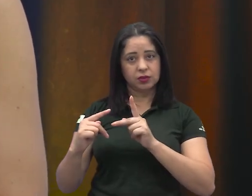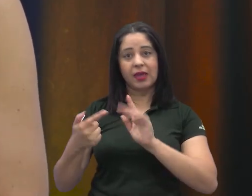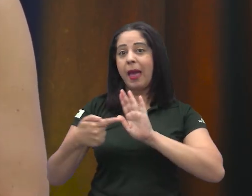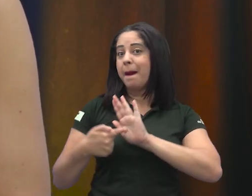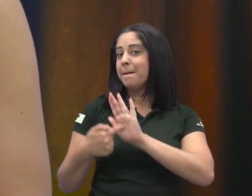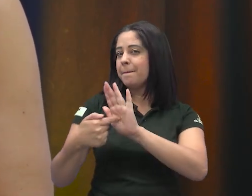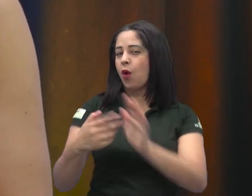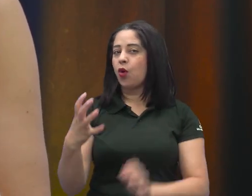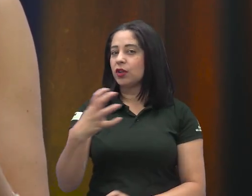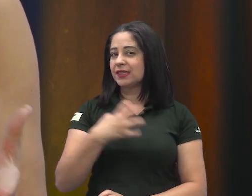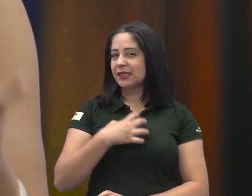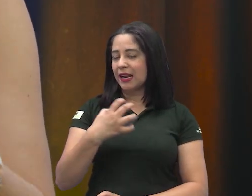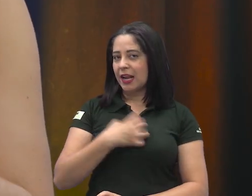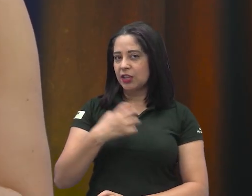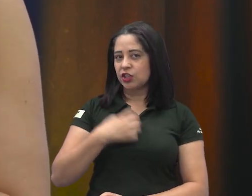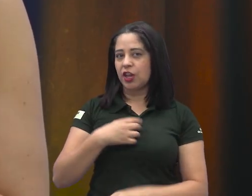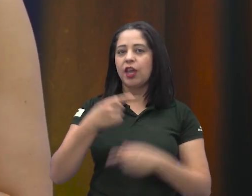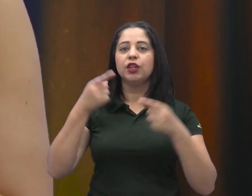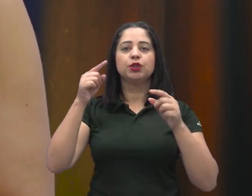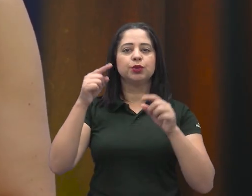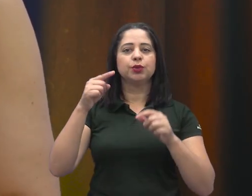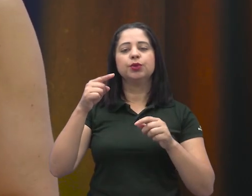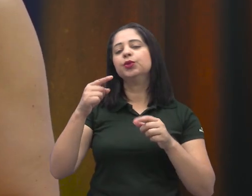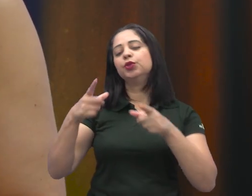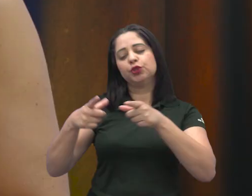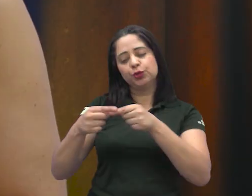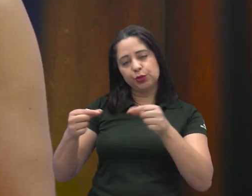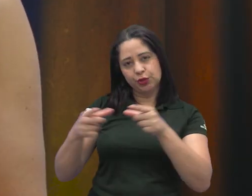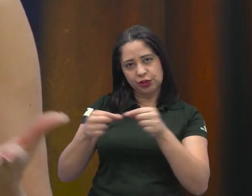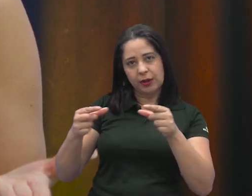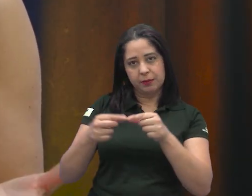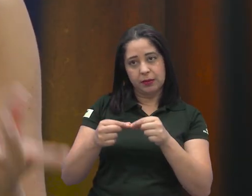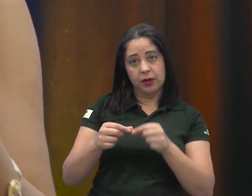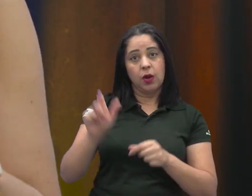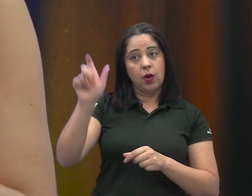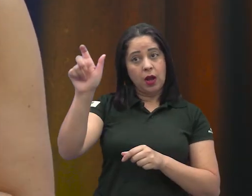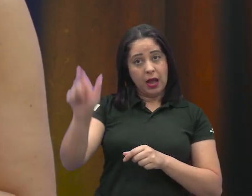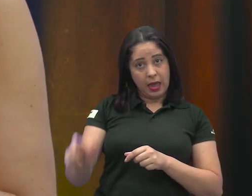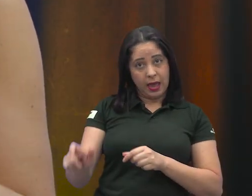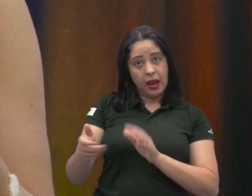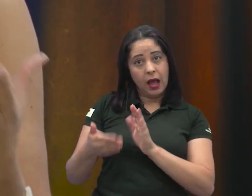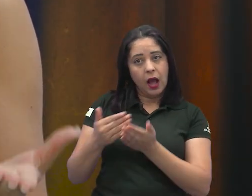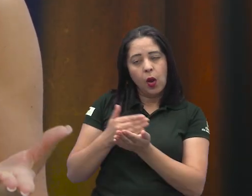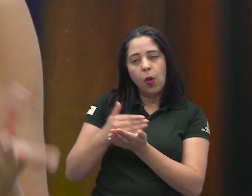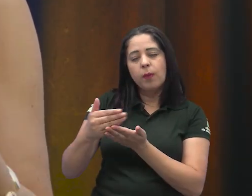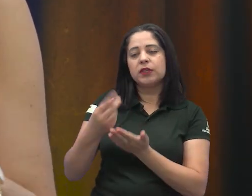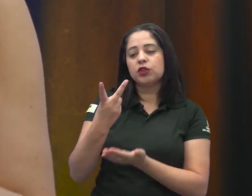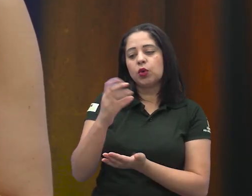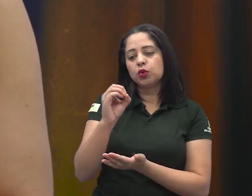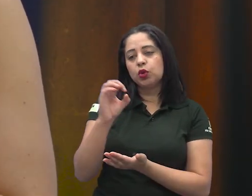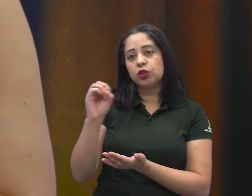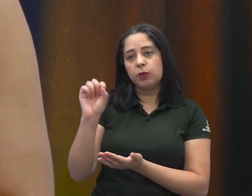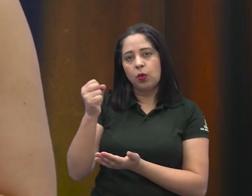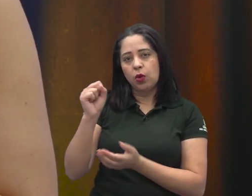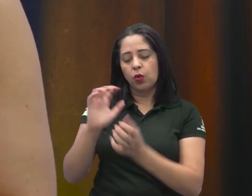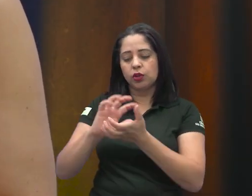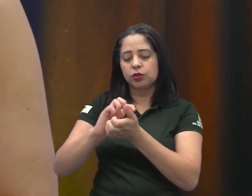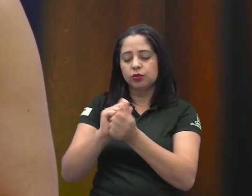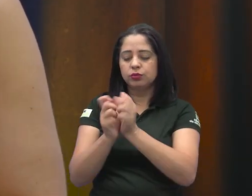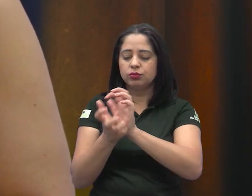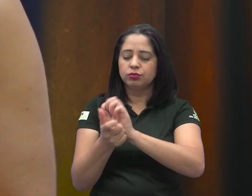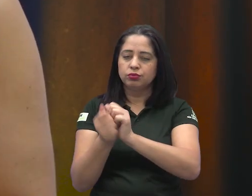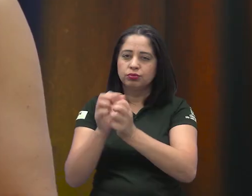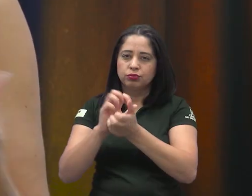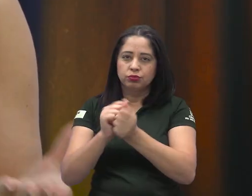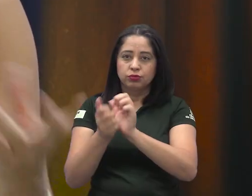das raízes orientais e latinas para a arte. Começou sua carreira como artista com cerâmica em 2008 e desde 2017